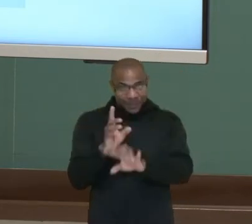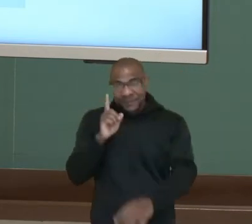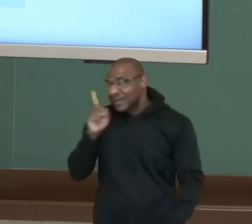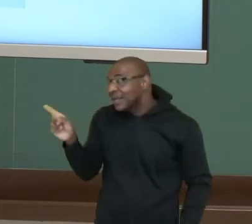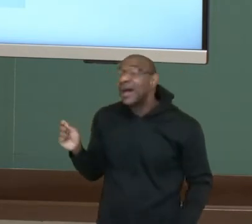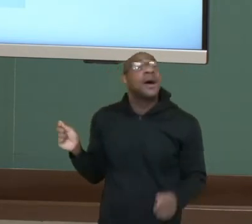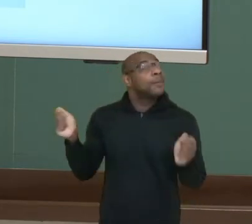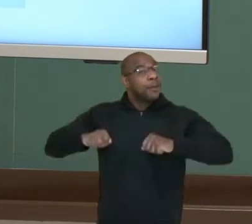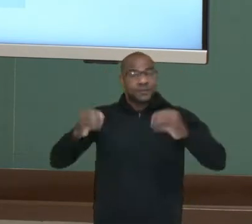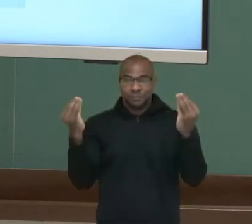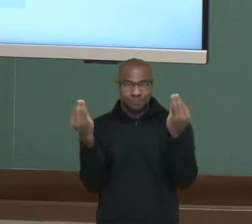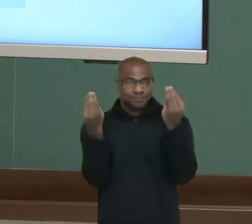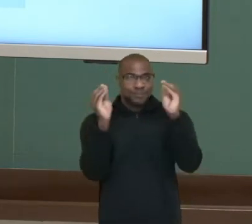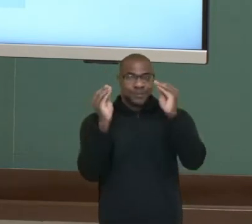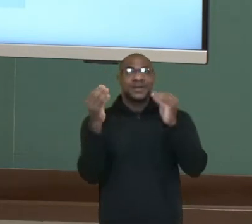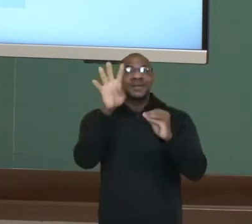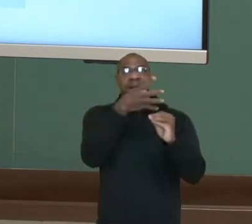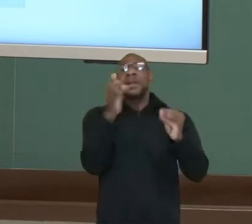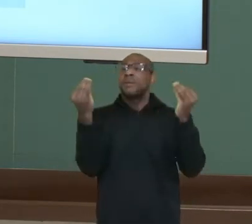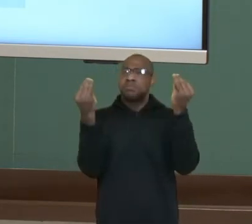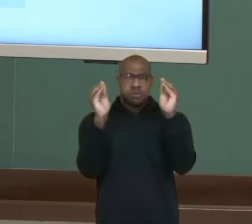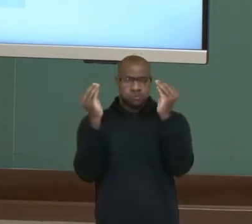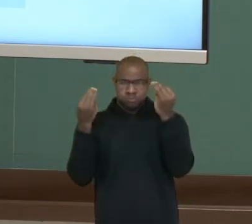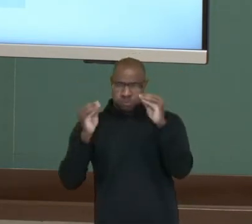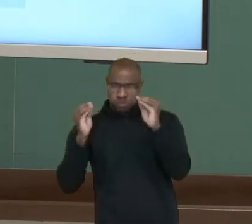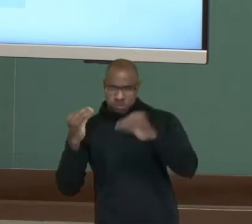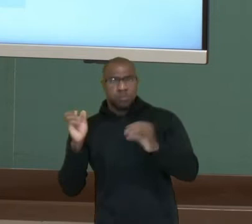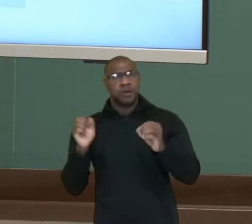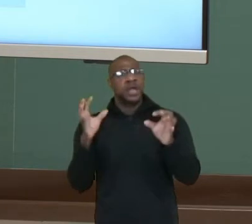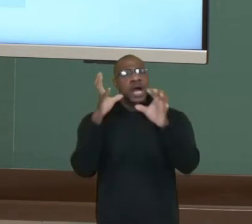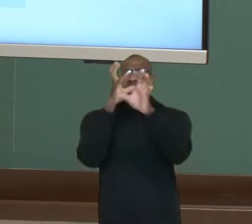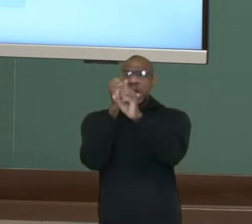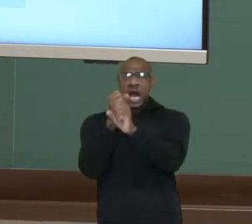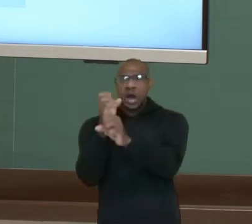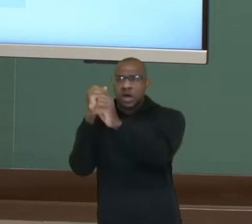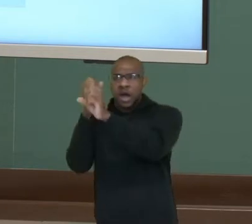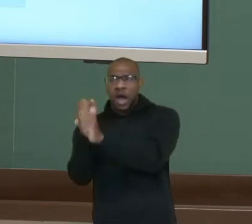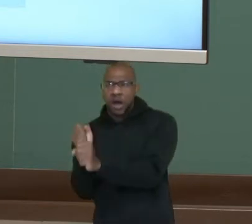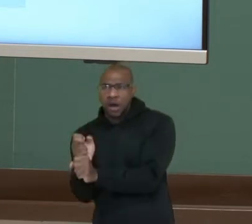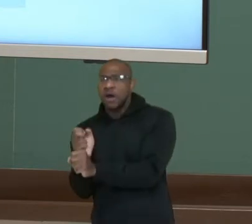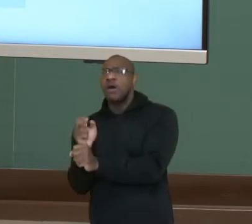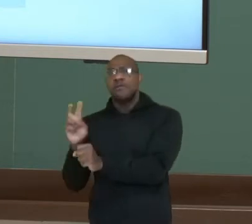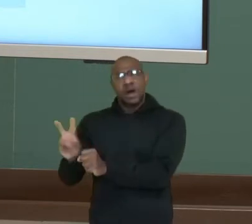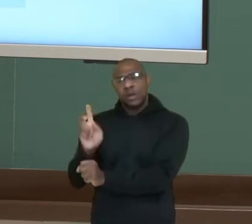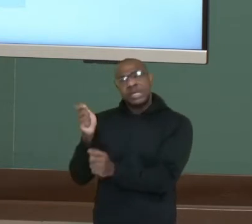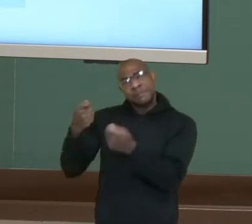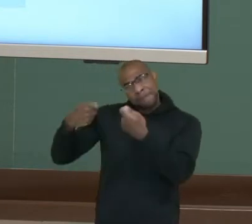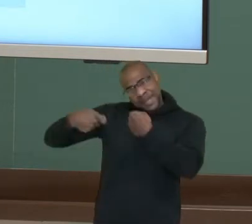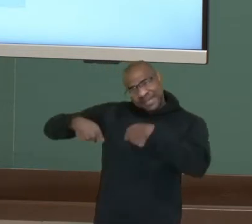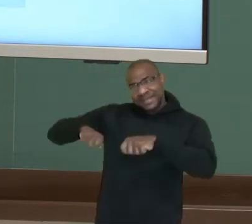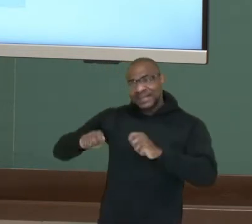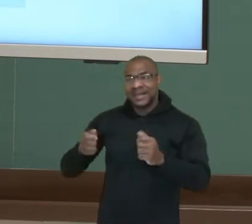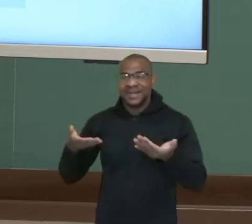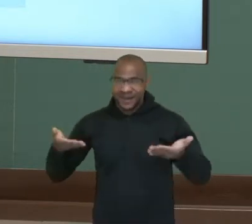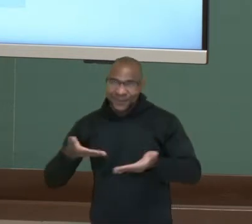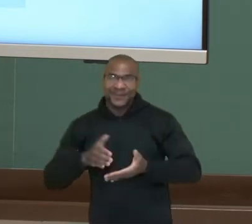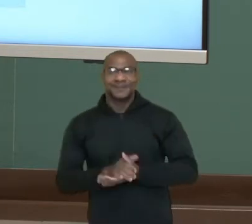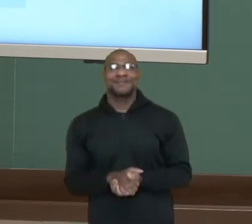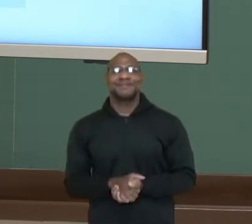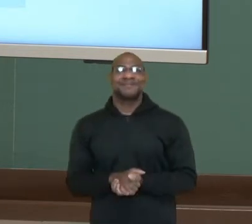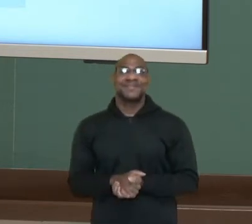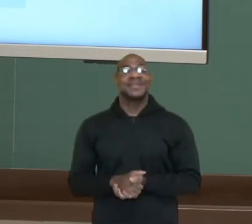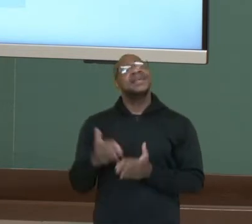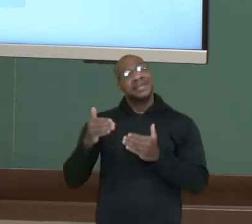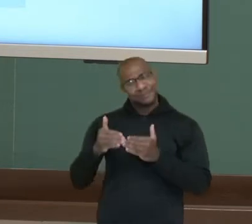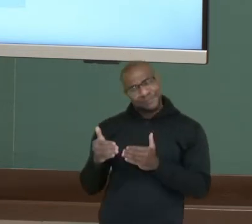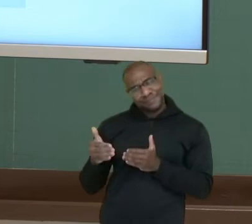pode preencher tabelas e calcular o valor que você precisar da quantidade de litros abastecida. É assim